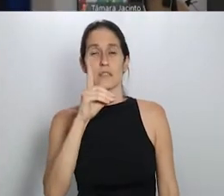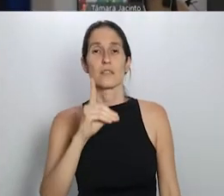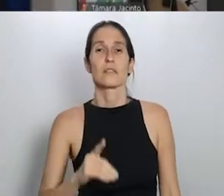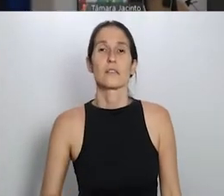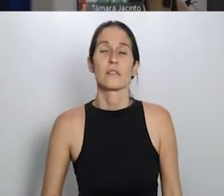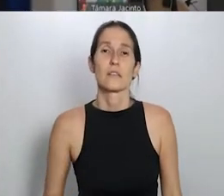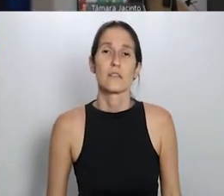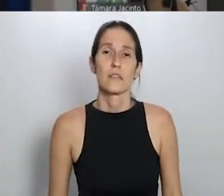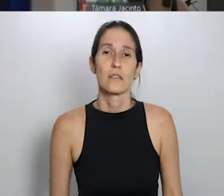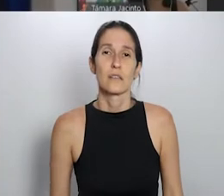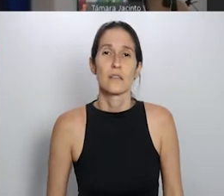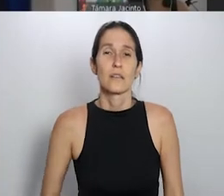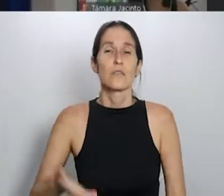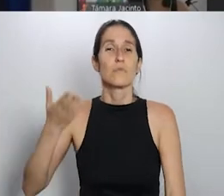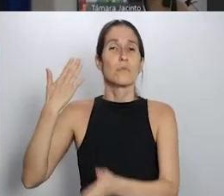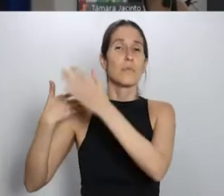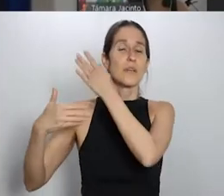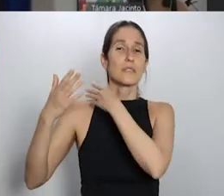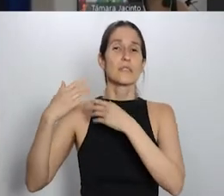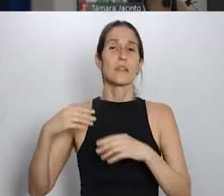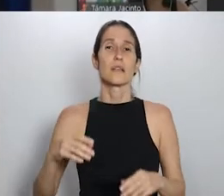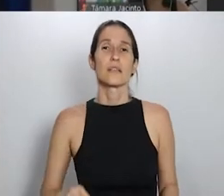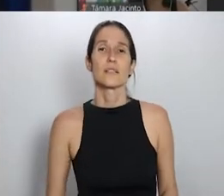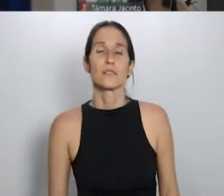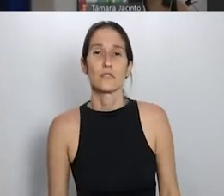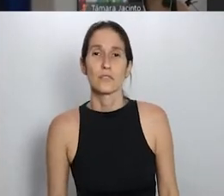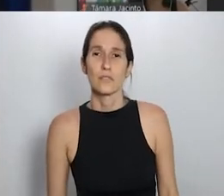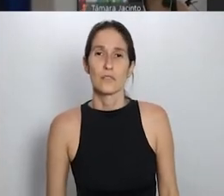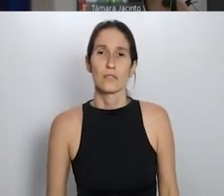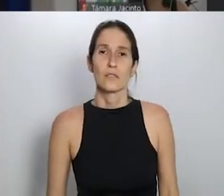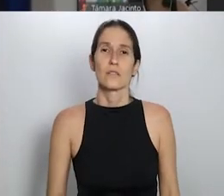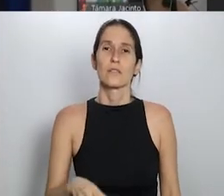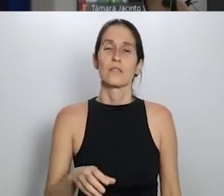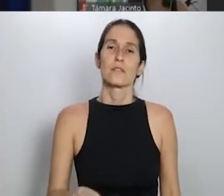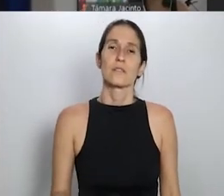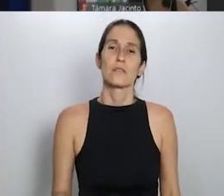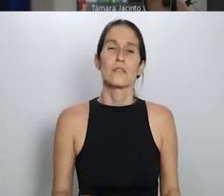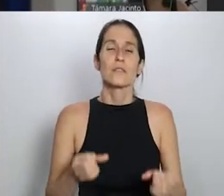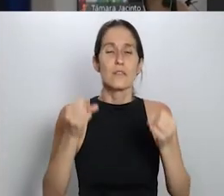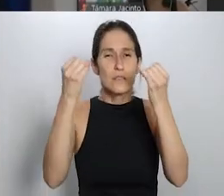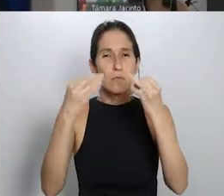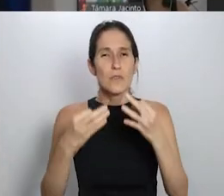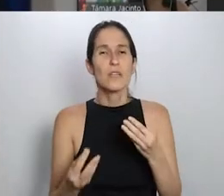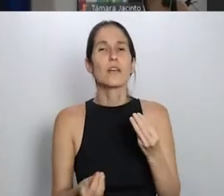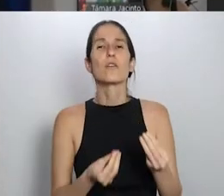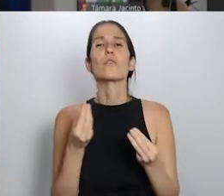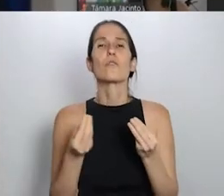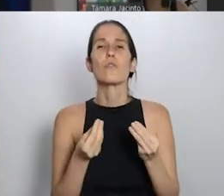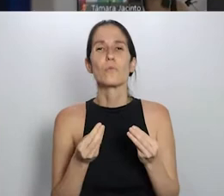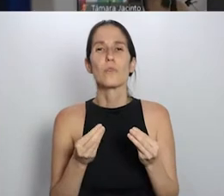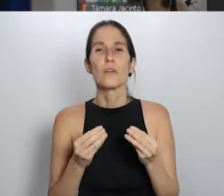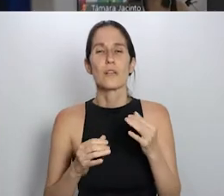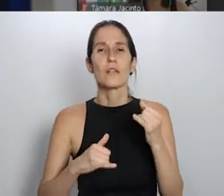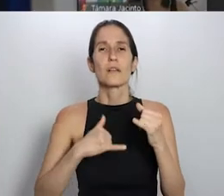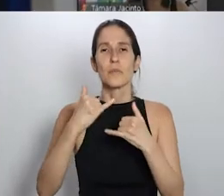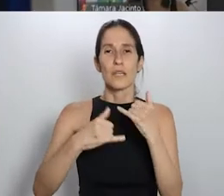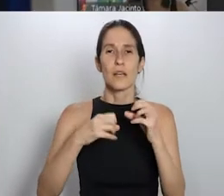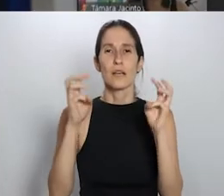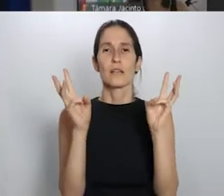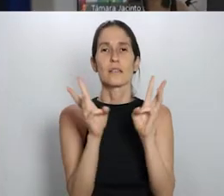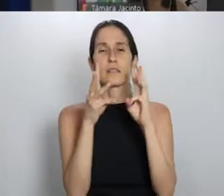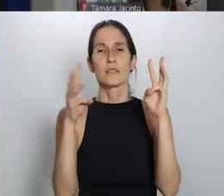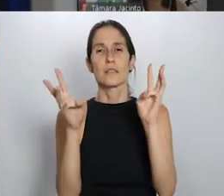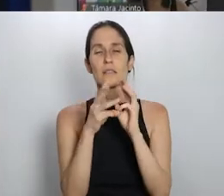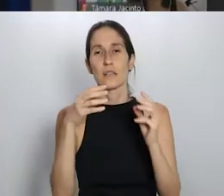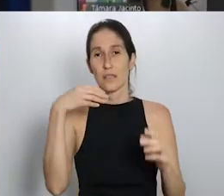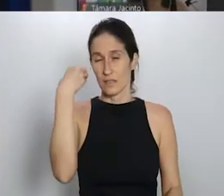gravado lá no terreiro de Dona Duda, né? Aquele filme antigo. Fala um pouco sobre essa época, como é que era brincada a ciranda naquela época, e